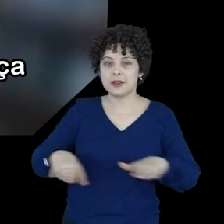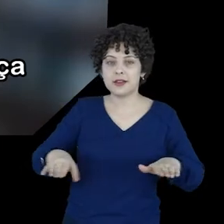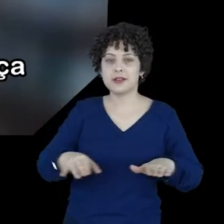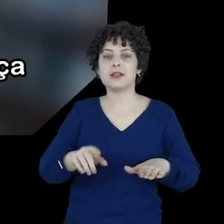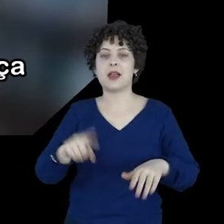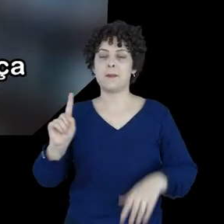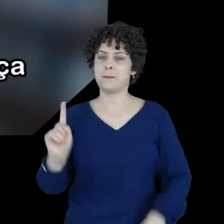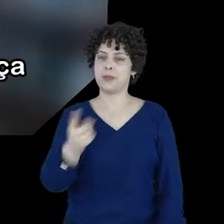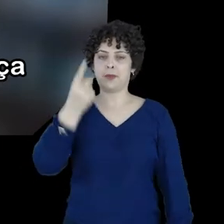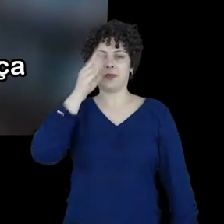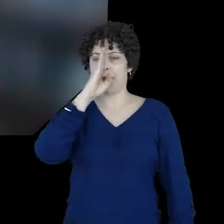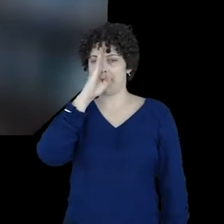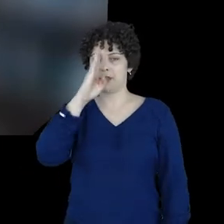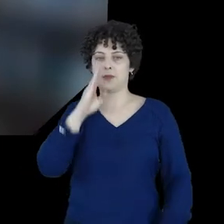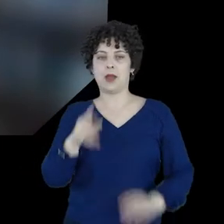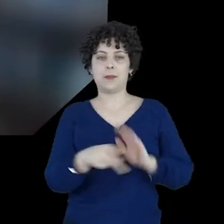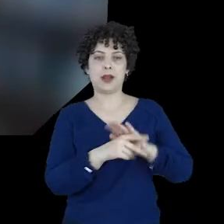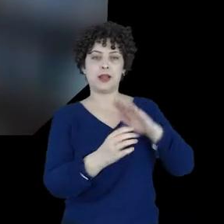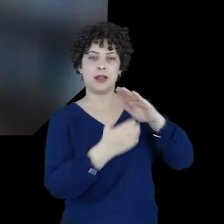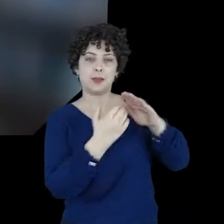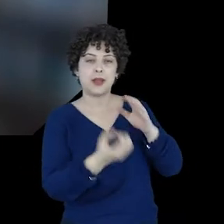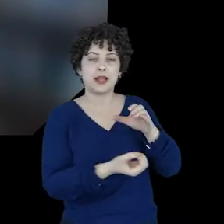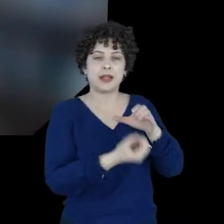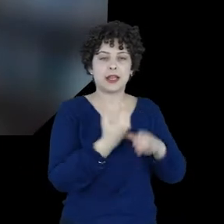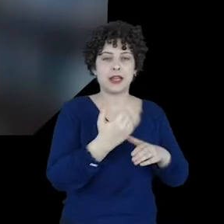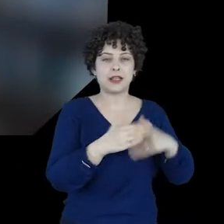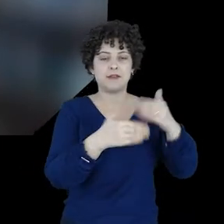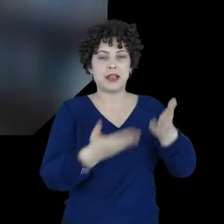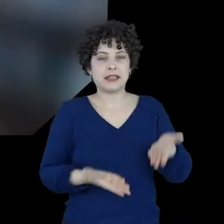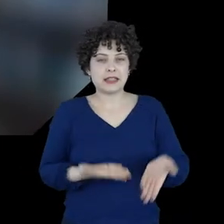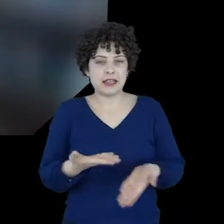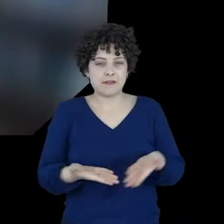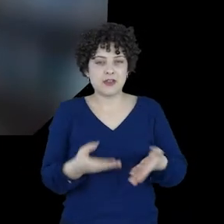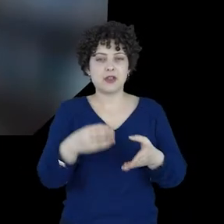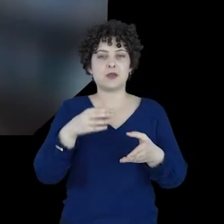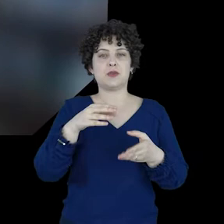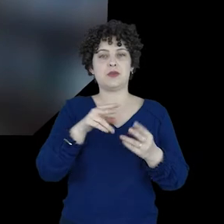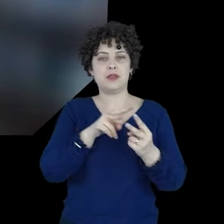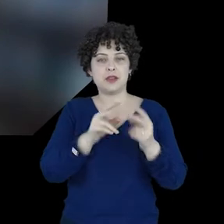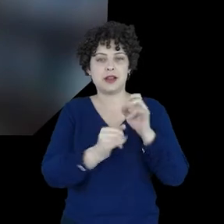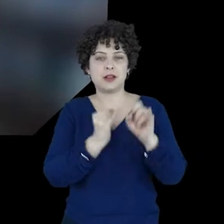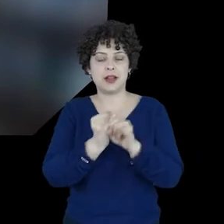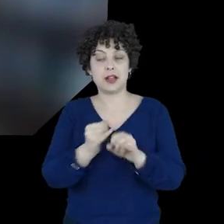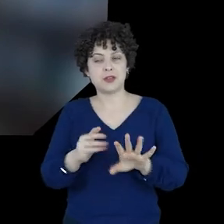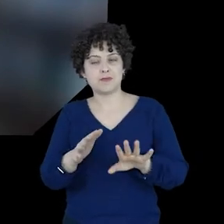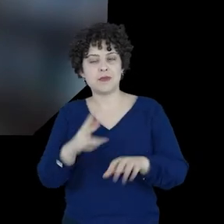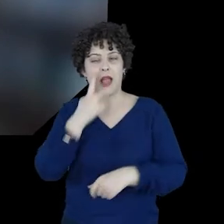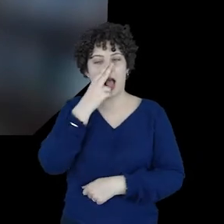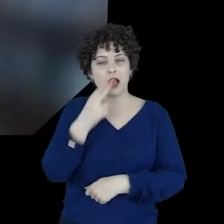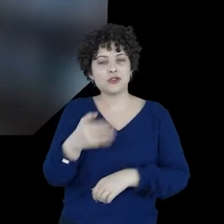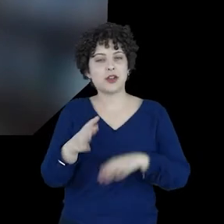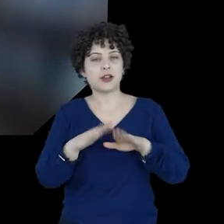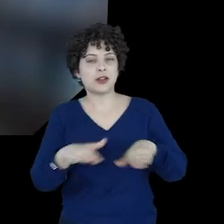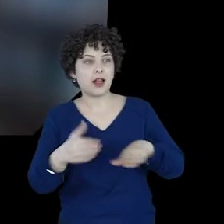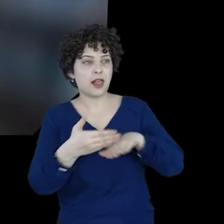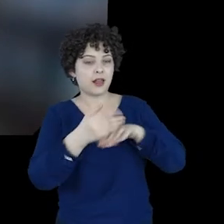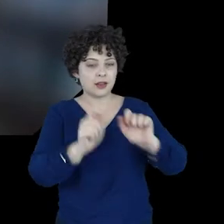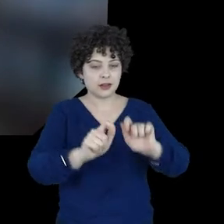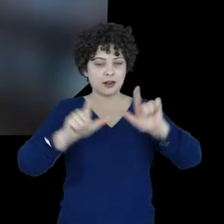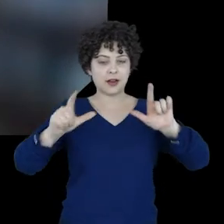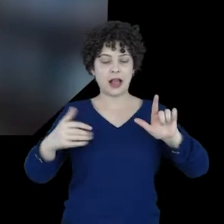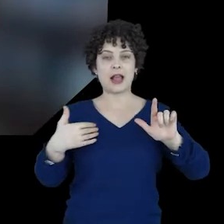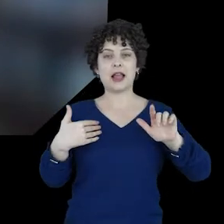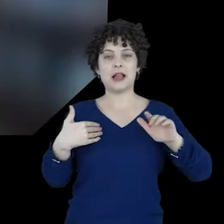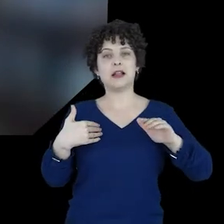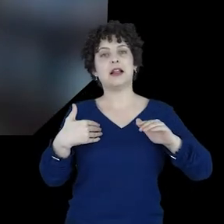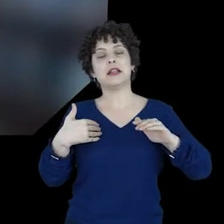consideração primária para empresas que projetam e desenvolvem serviços online de provável acesso por uma criança, definida como uma pessoa de até